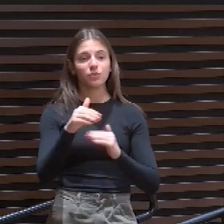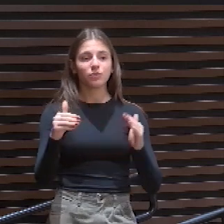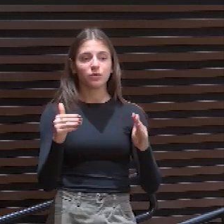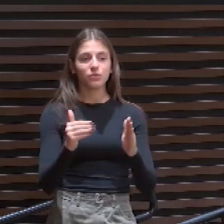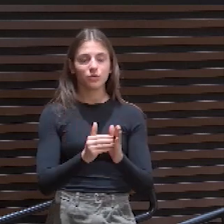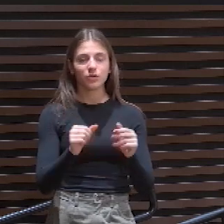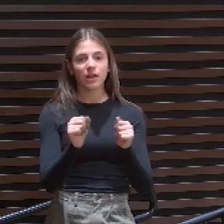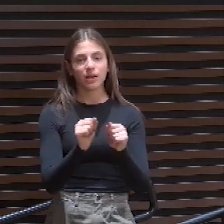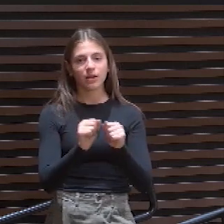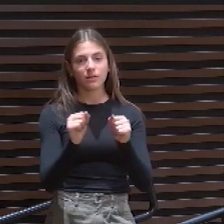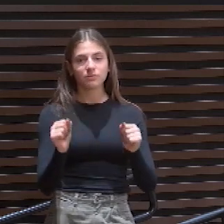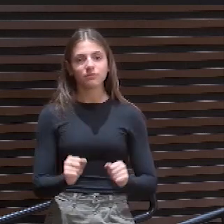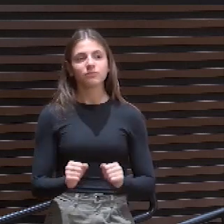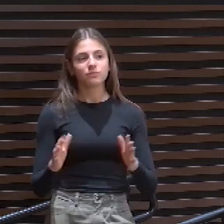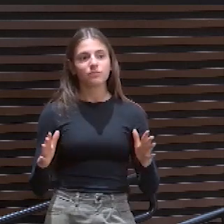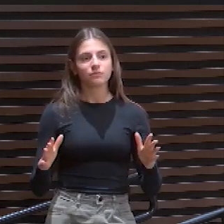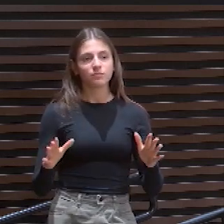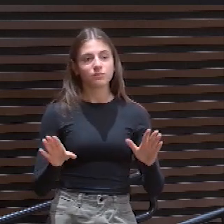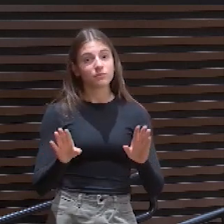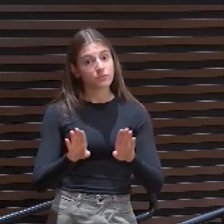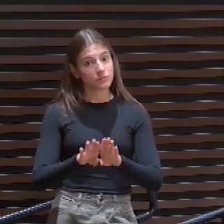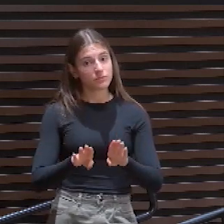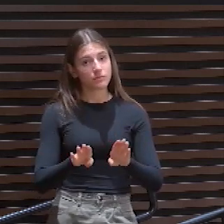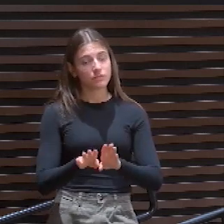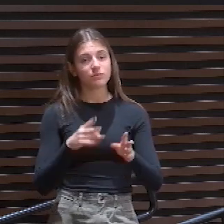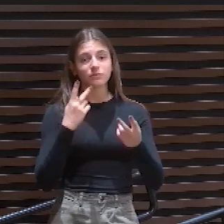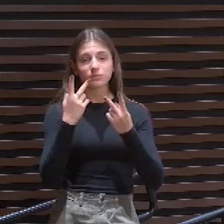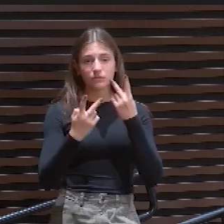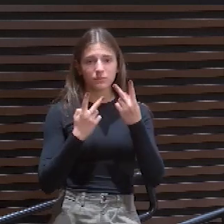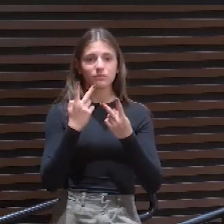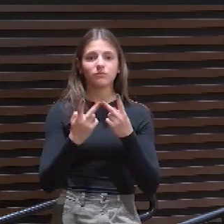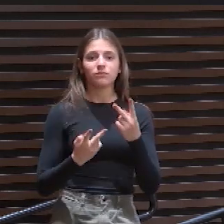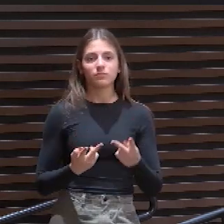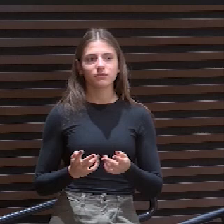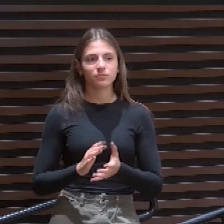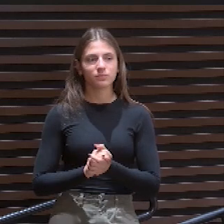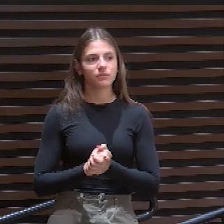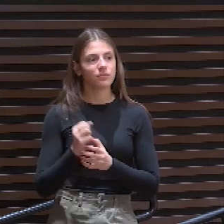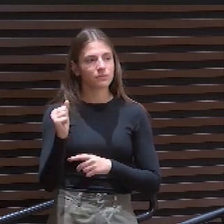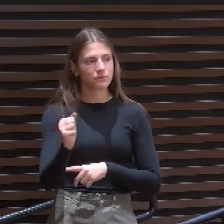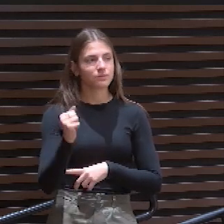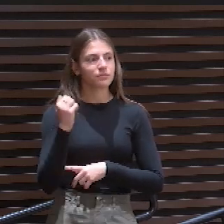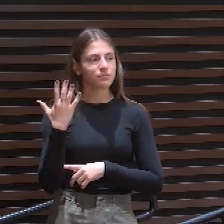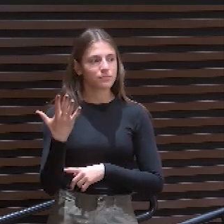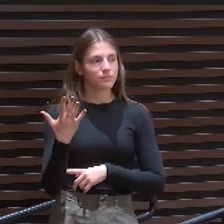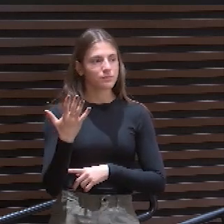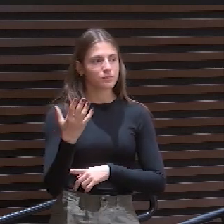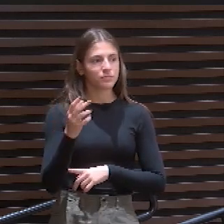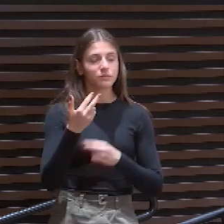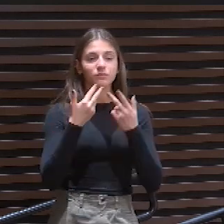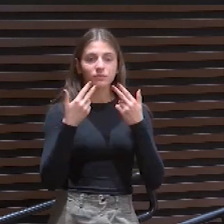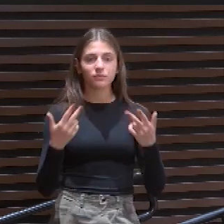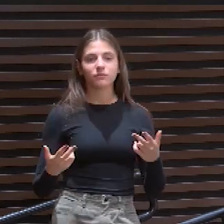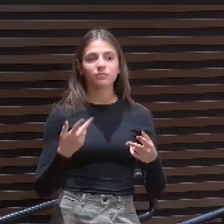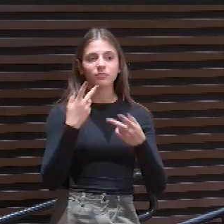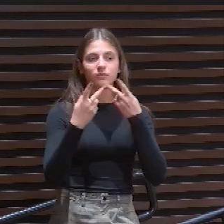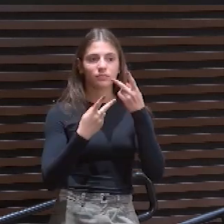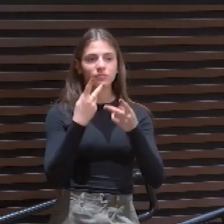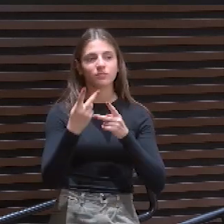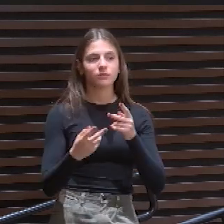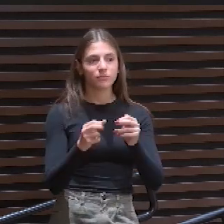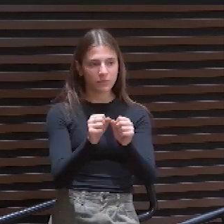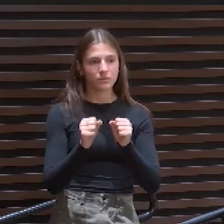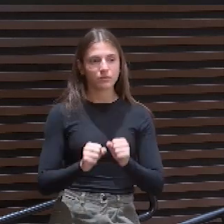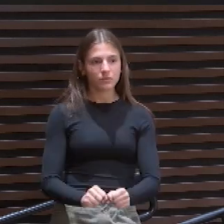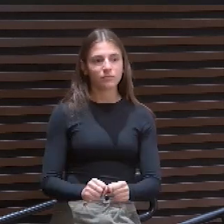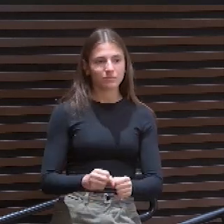todo o mundo, e também na fala. Vamos no boletim. Então, algo dito pode ferir ou ser bálsamo.